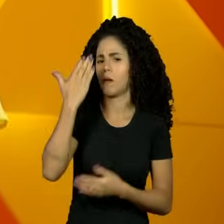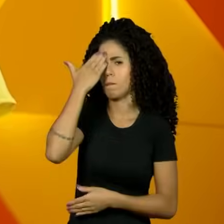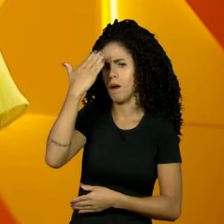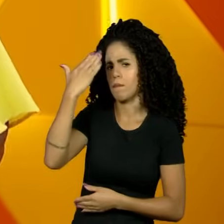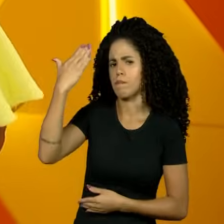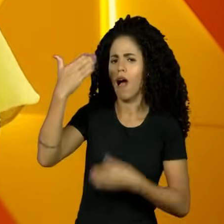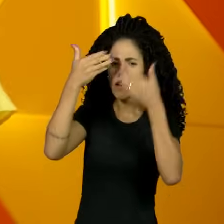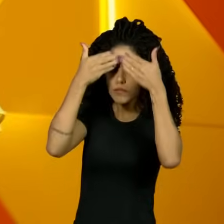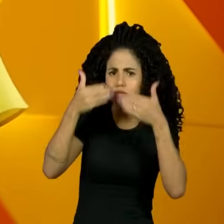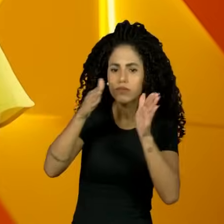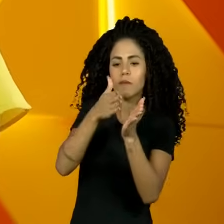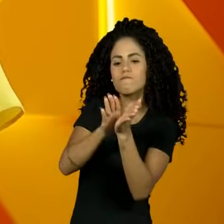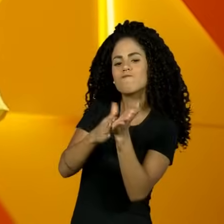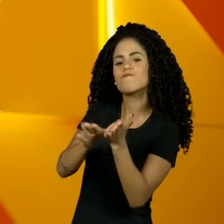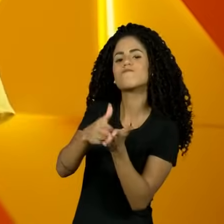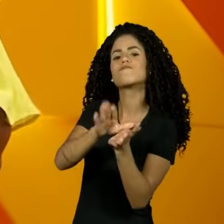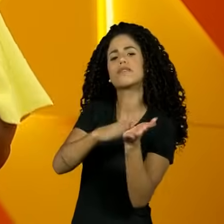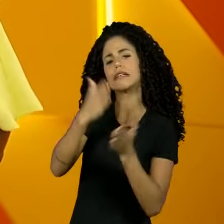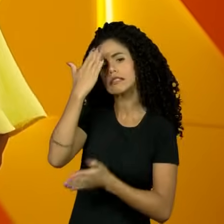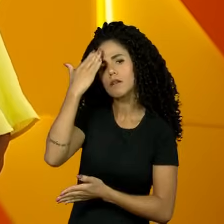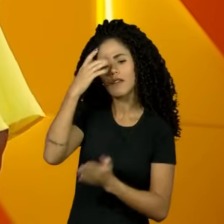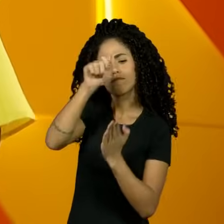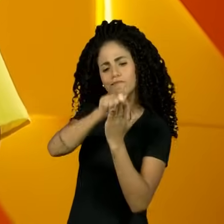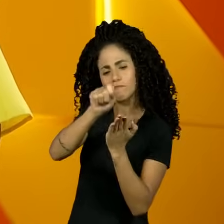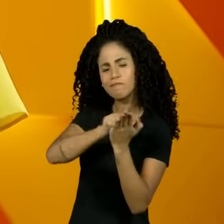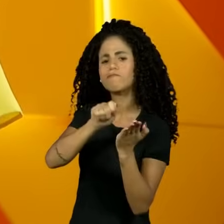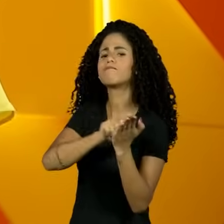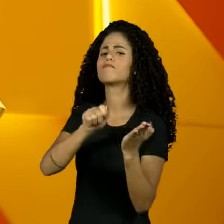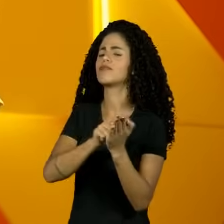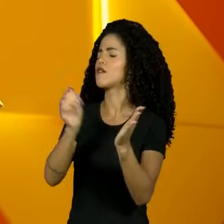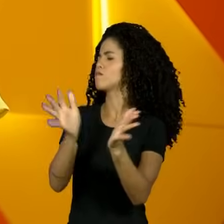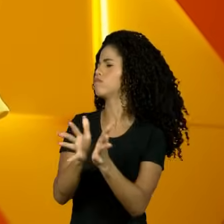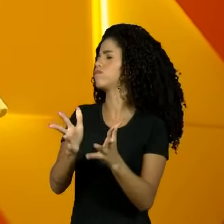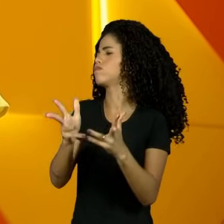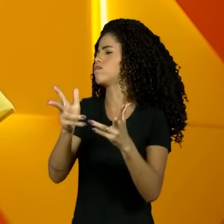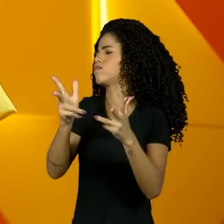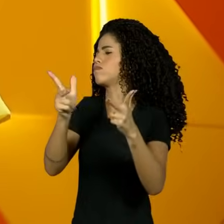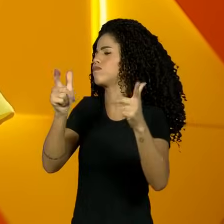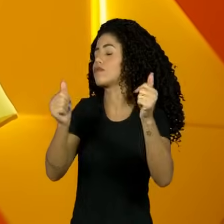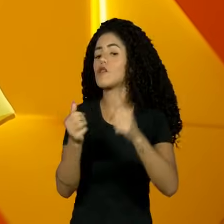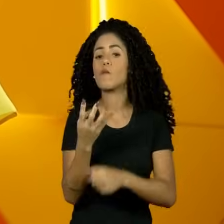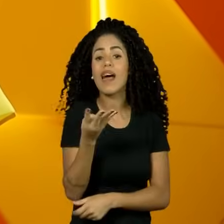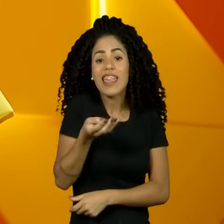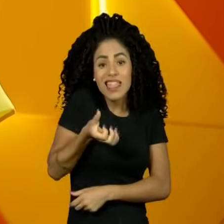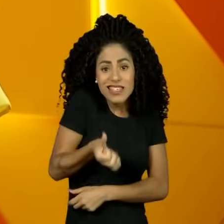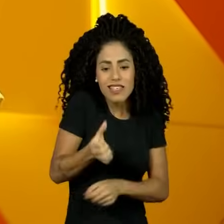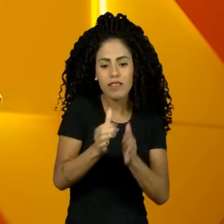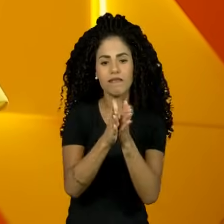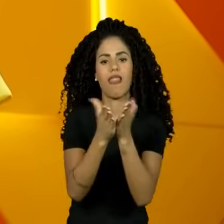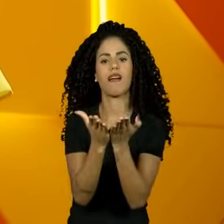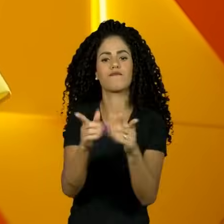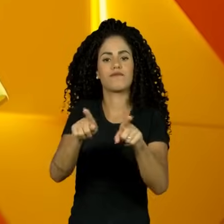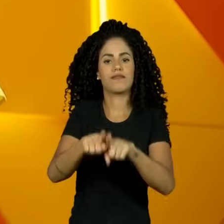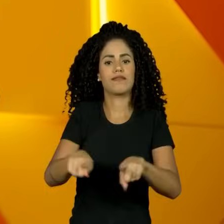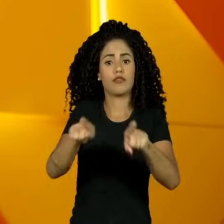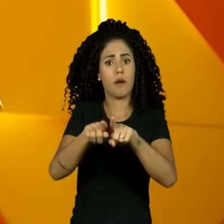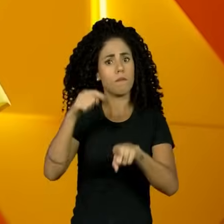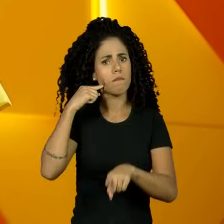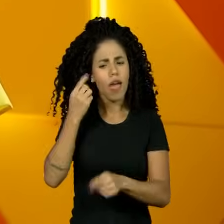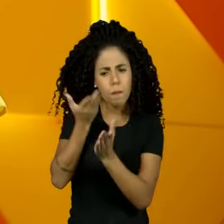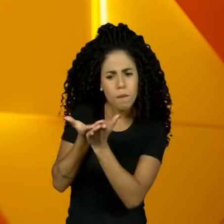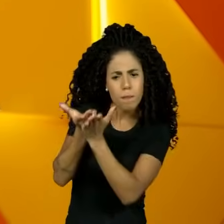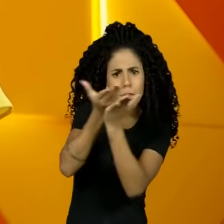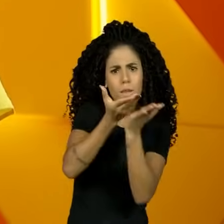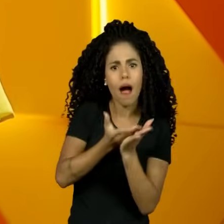ampla. Sambista de mão cheia, escritor de nada menos do que 46 livros e um estudioso da